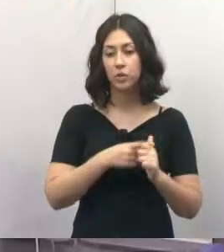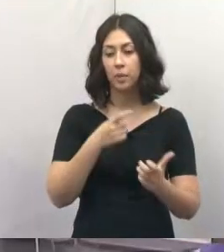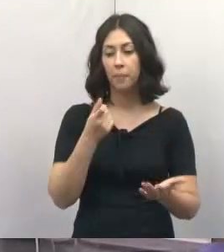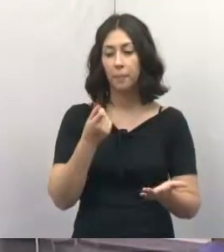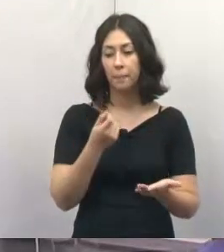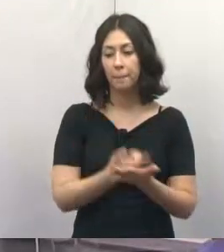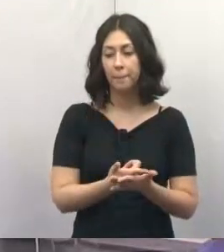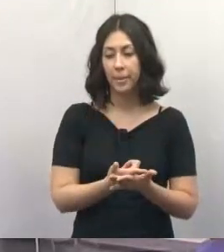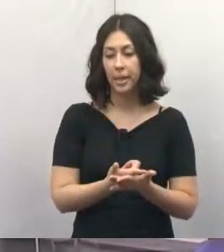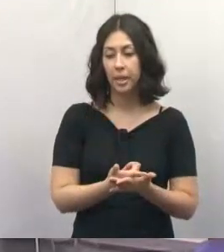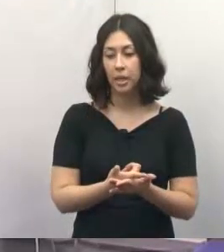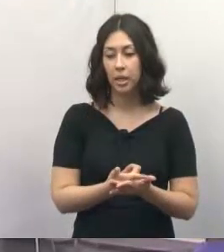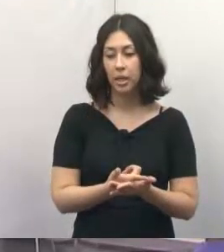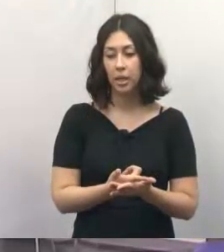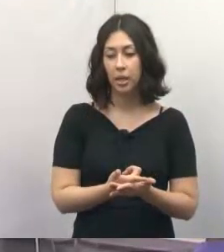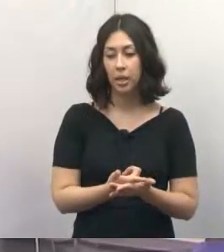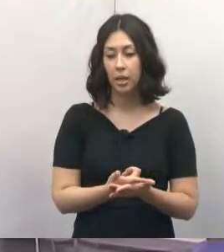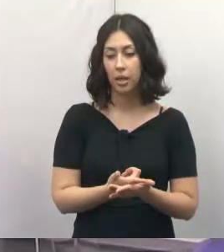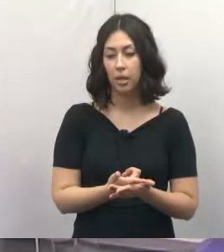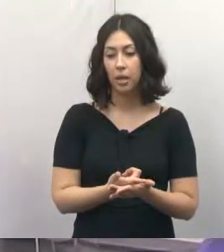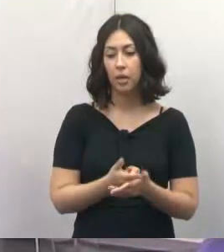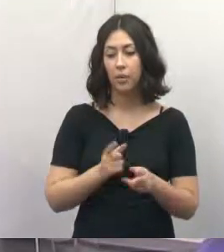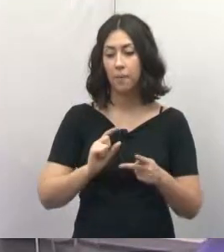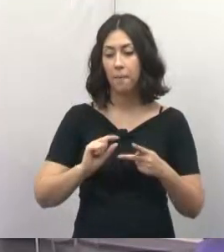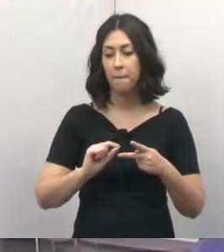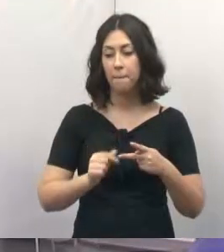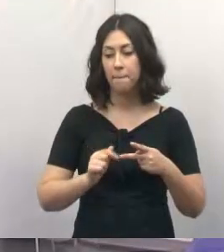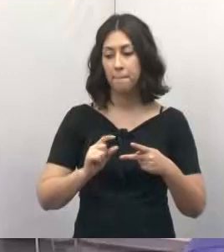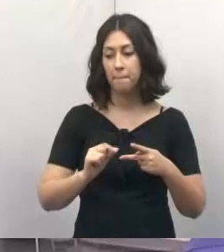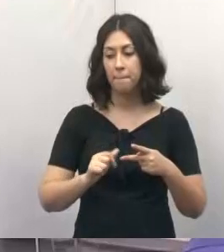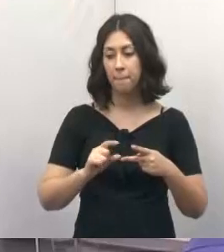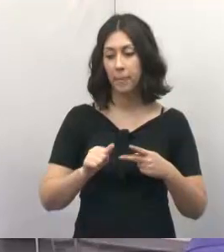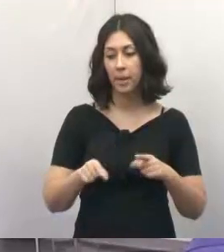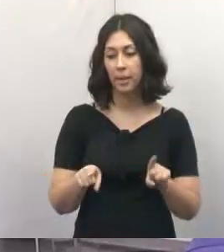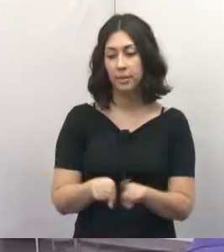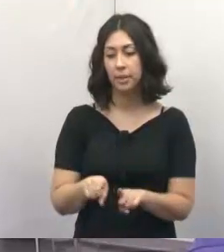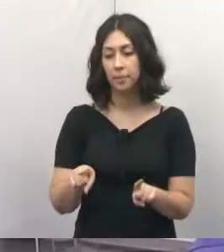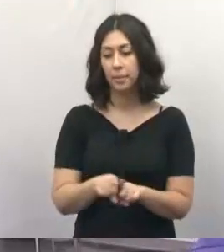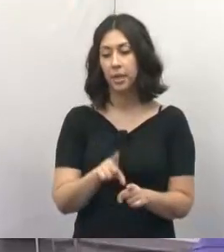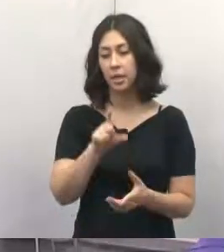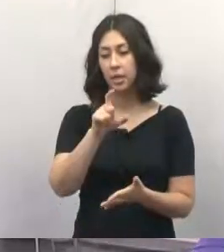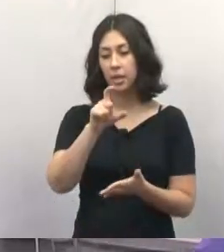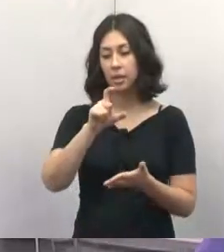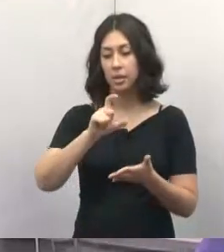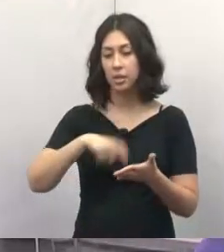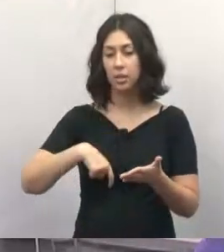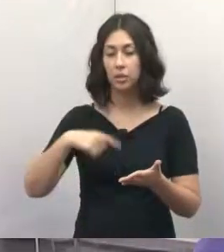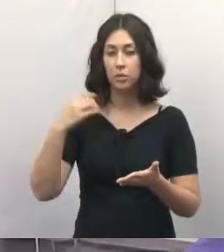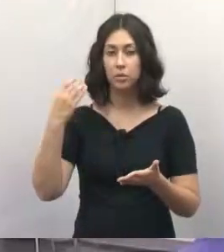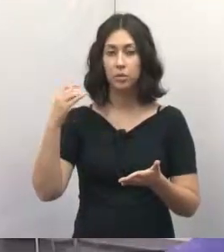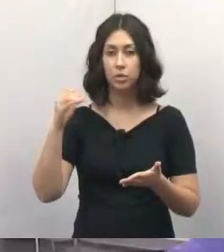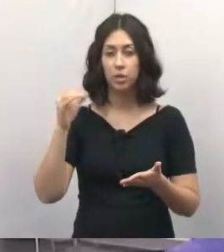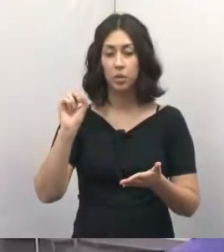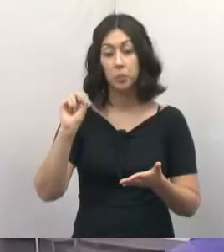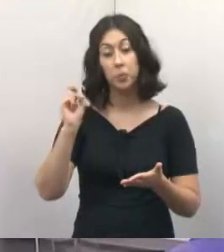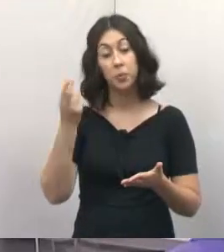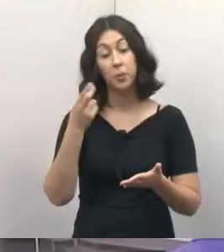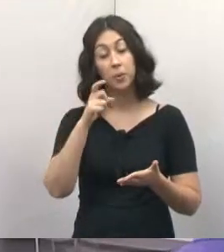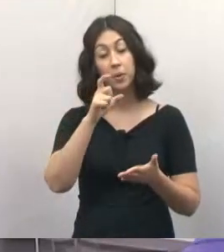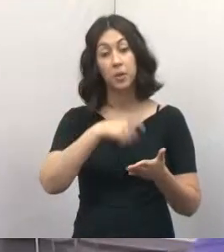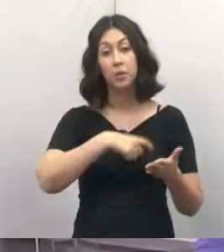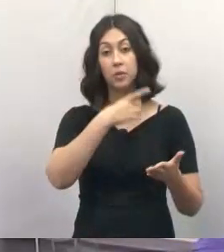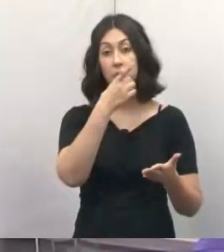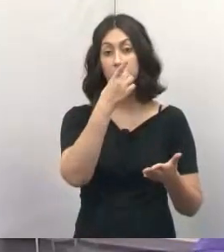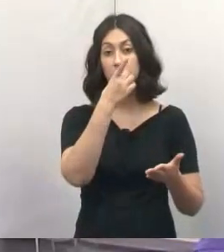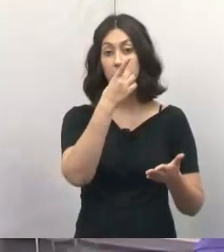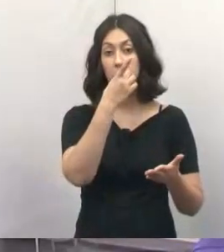natureza tributária e não tributária por meio de operação com cartão de débito, crédito e o sistema